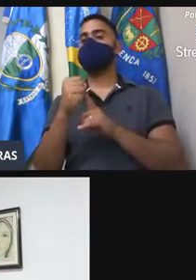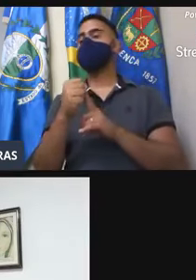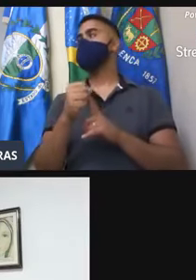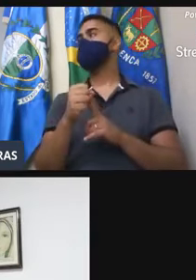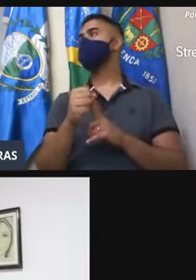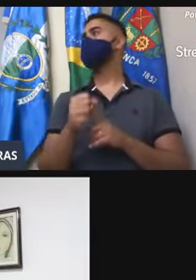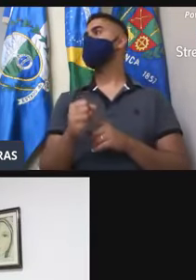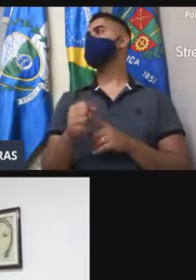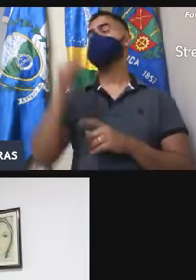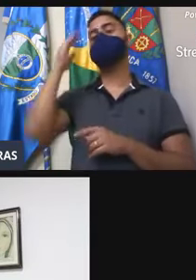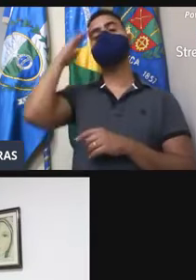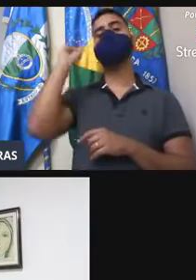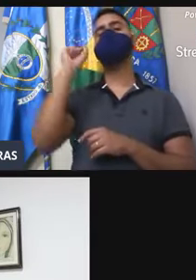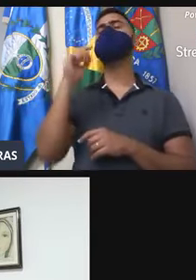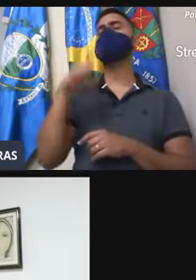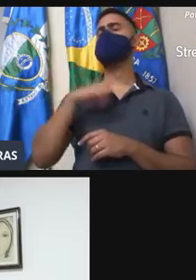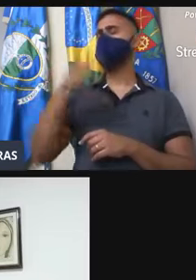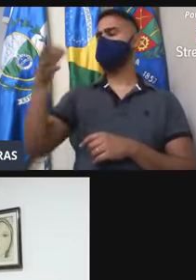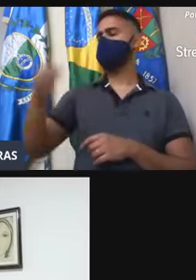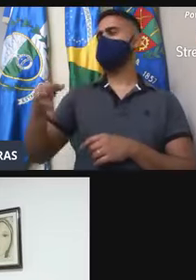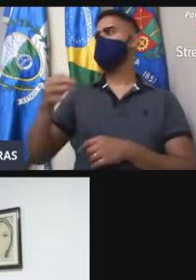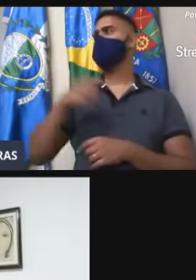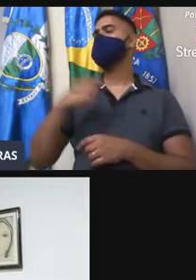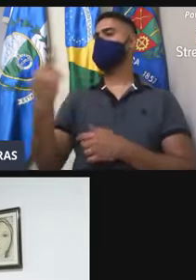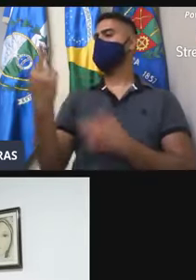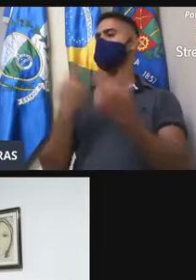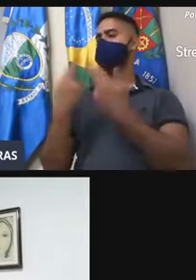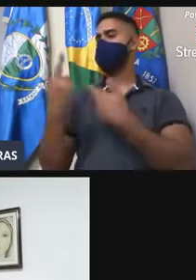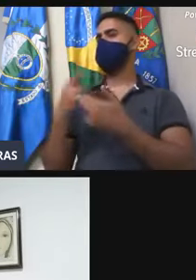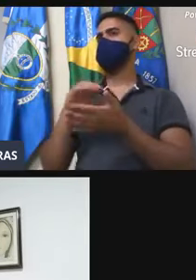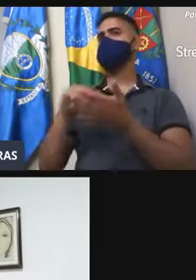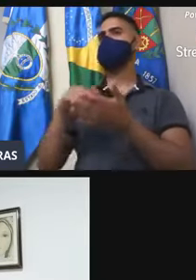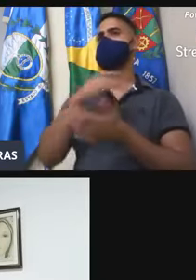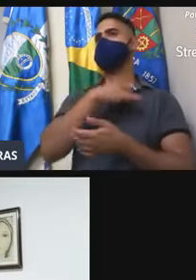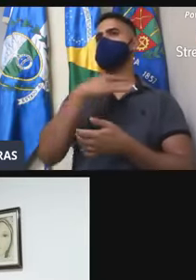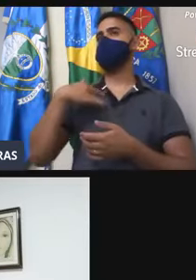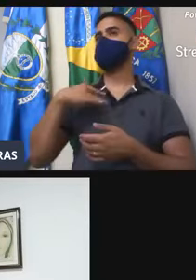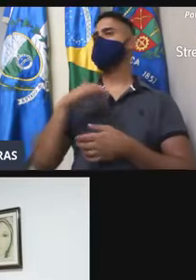estão distribuindo. Tenho certeza que nós vamos ter a resposta.